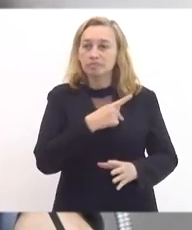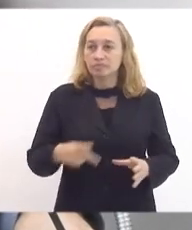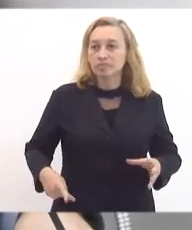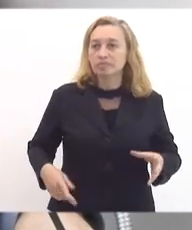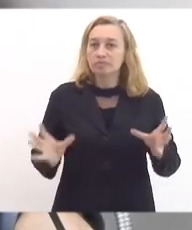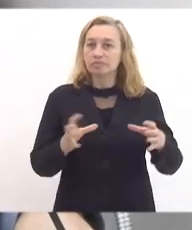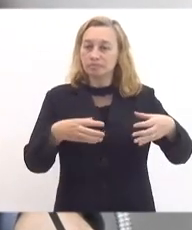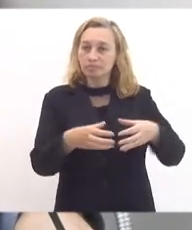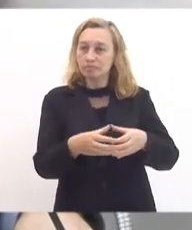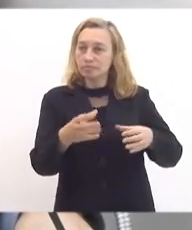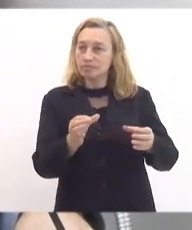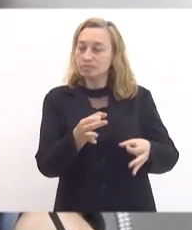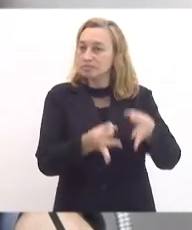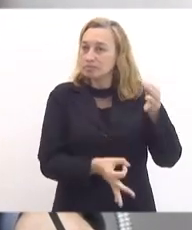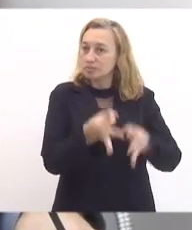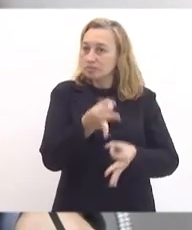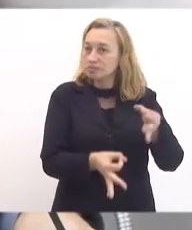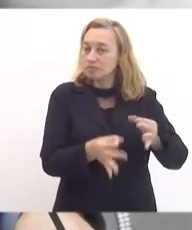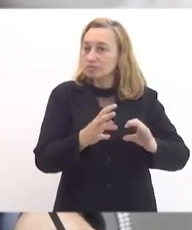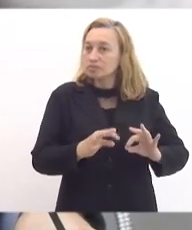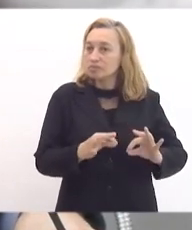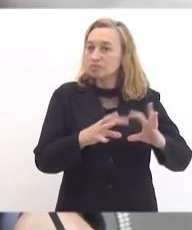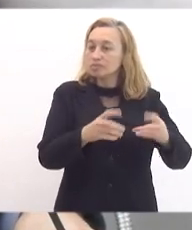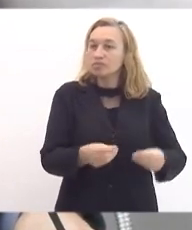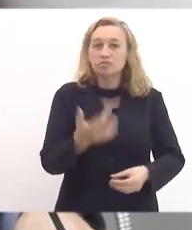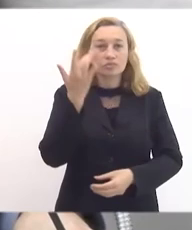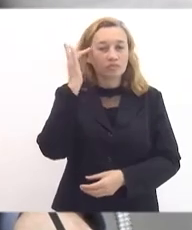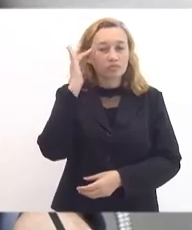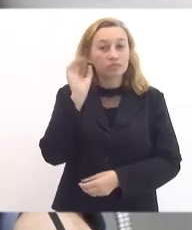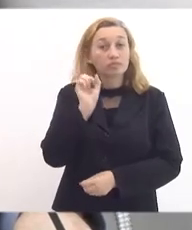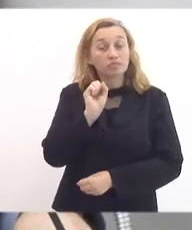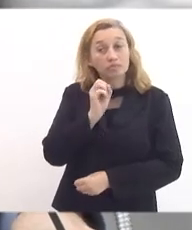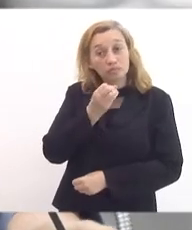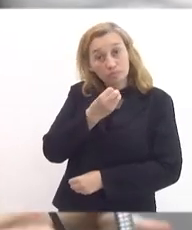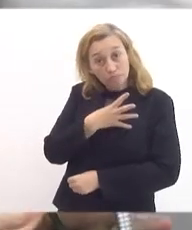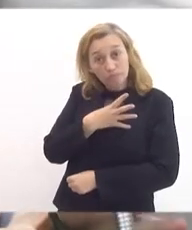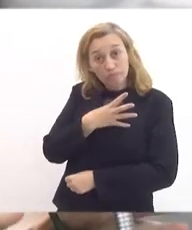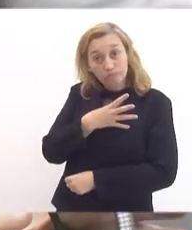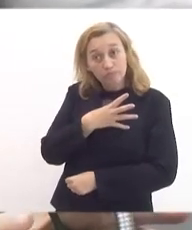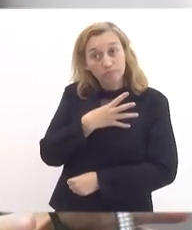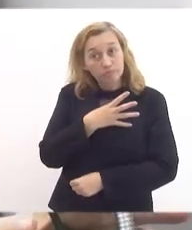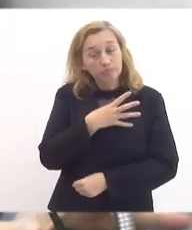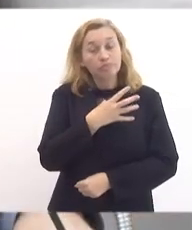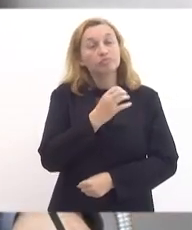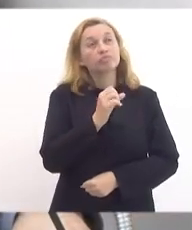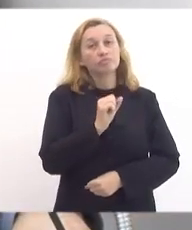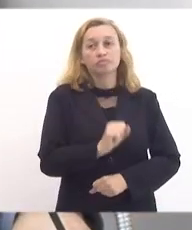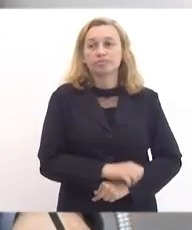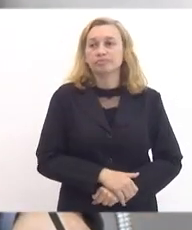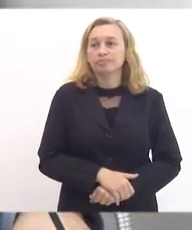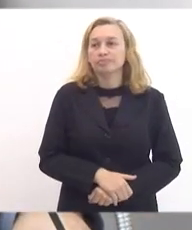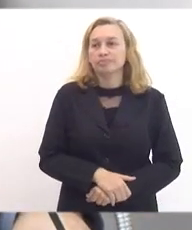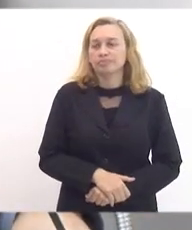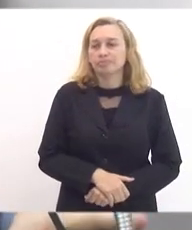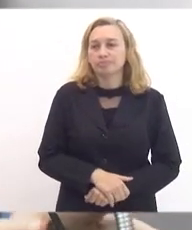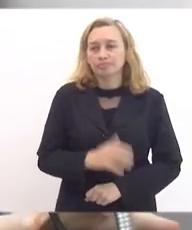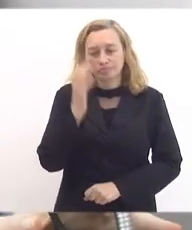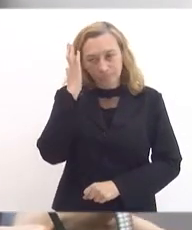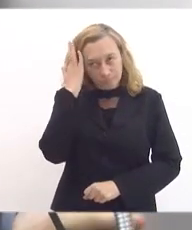Justiça daquilo que a gente acha o possível de ser